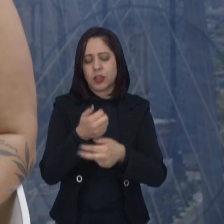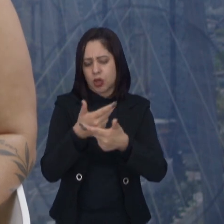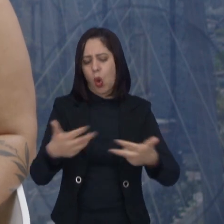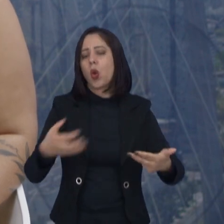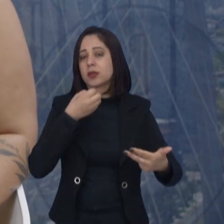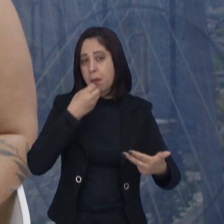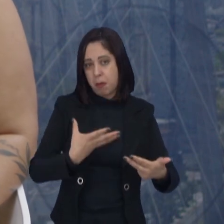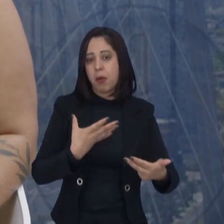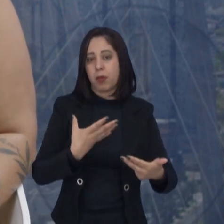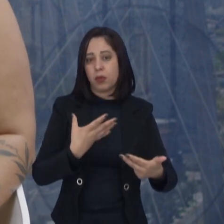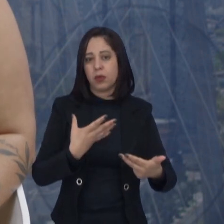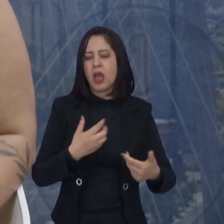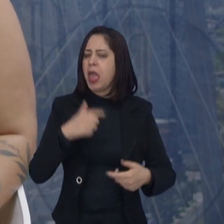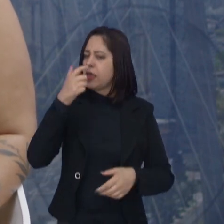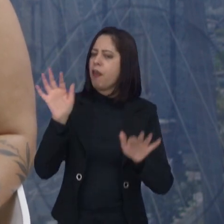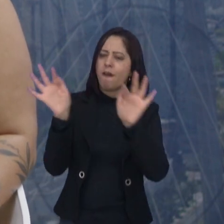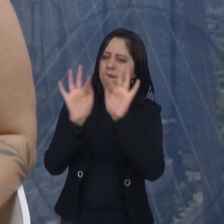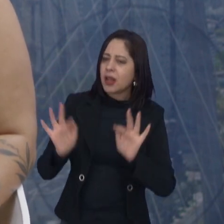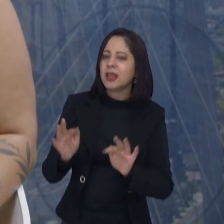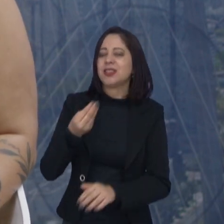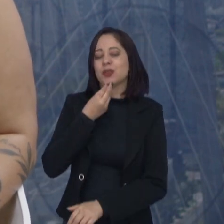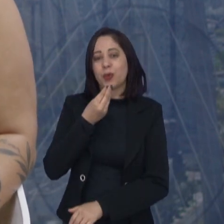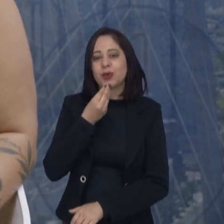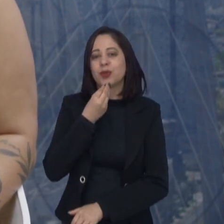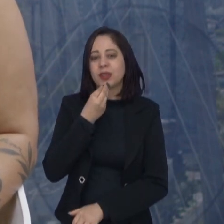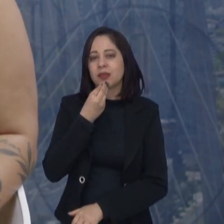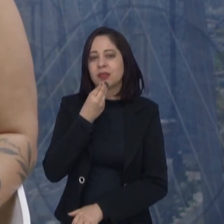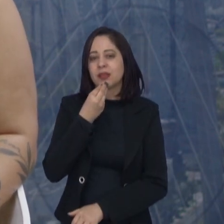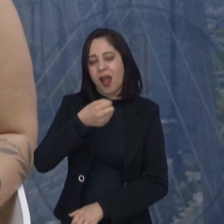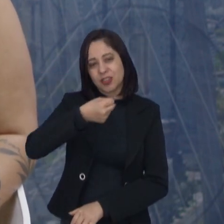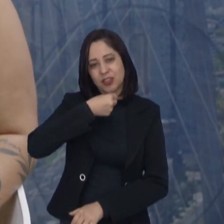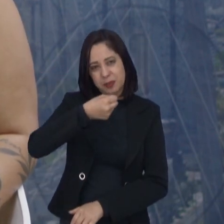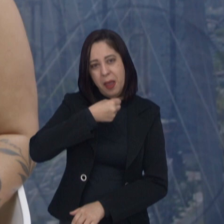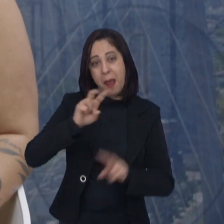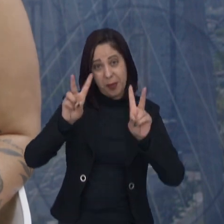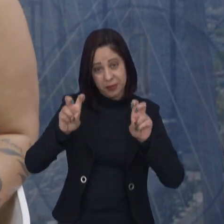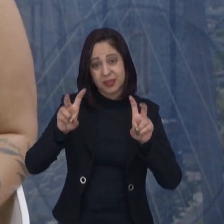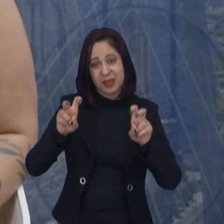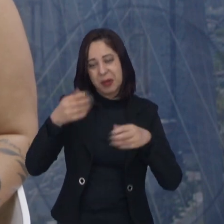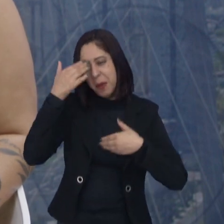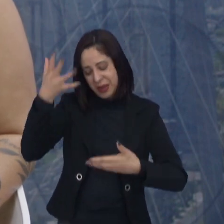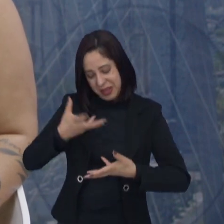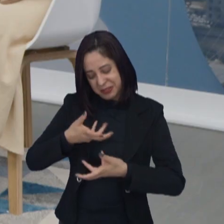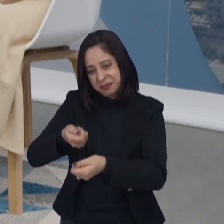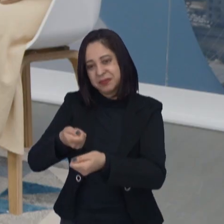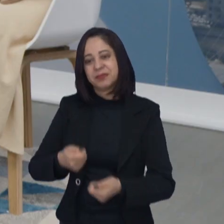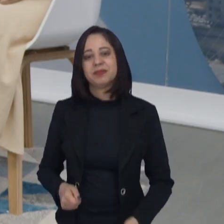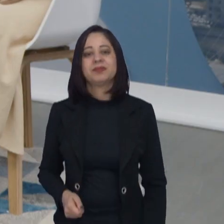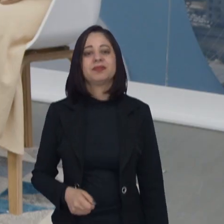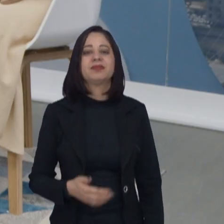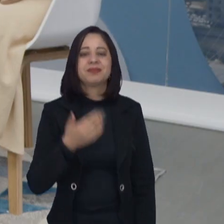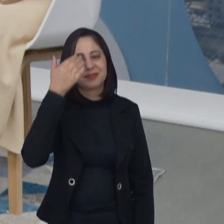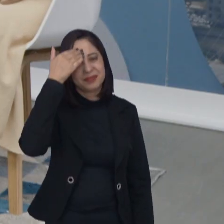para as marcas. E eu fico super feliz com o espaço, é muito importante a gente trazer esses debates, né? E muito obrigada pelo convite.